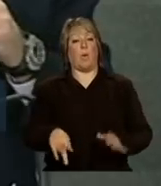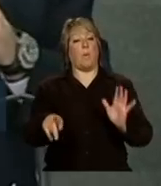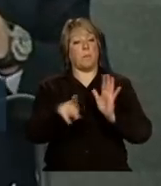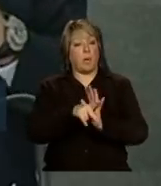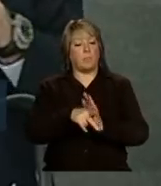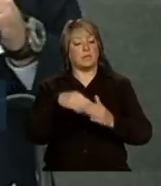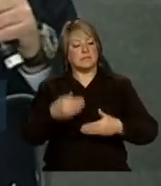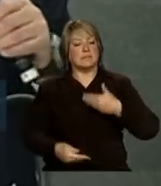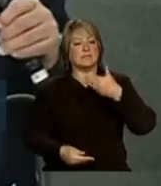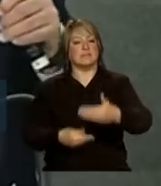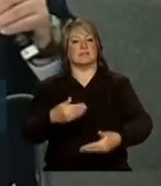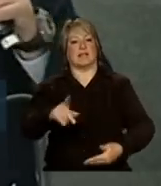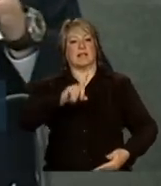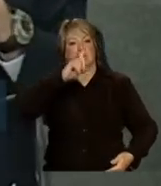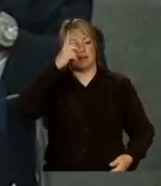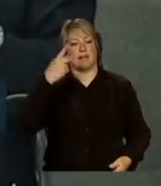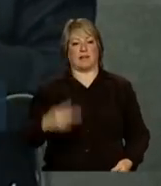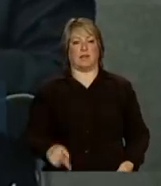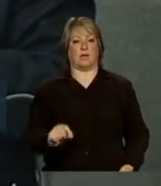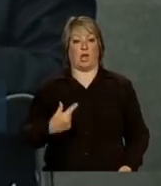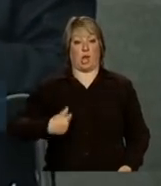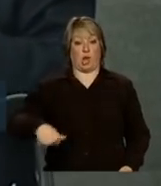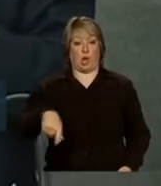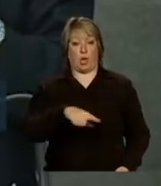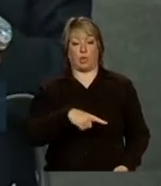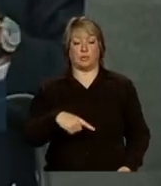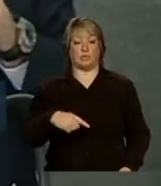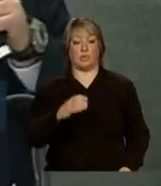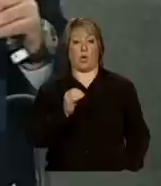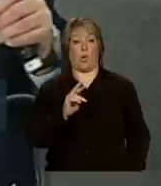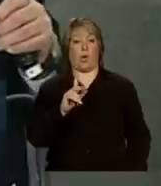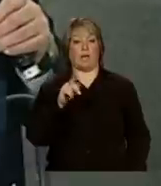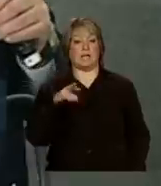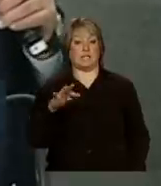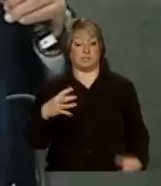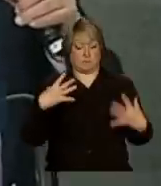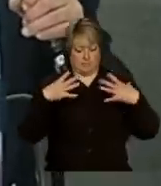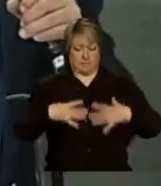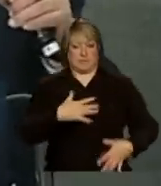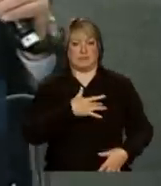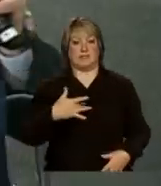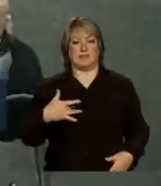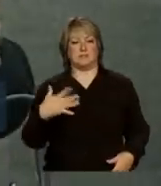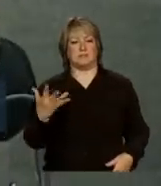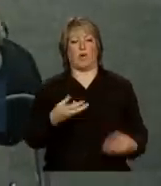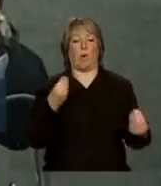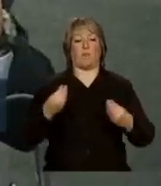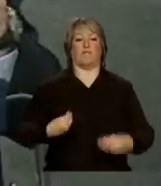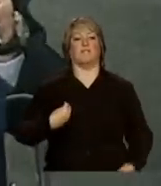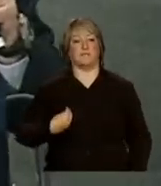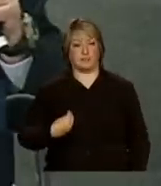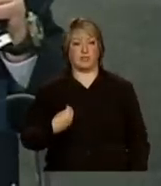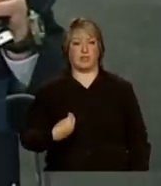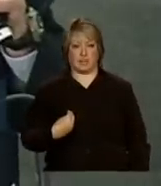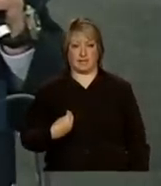da natureza nosso organismo né é um processo Fantástico né é como